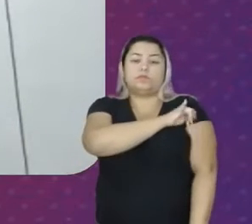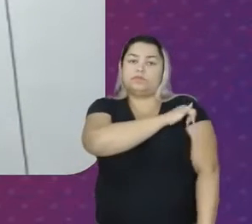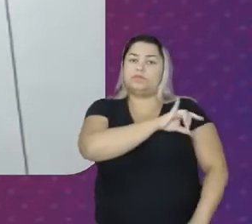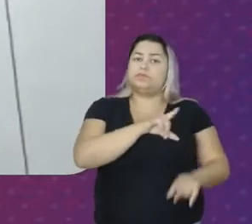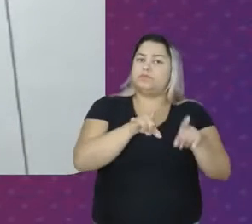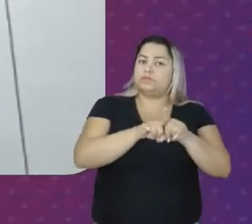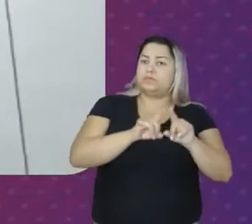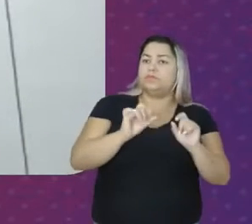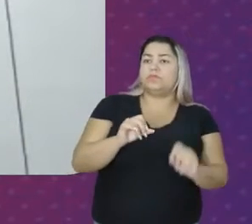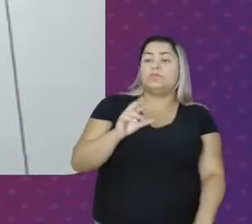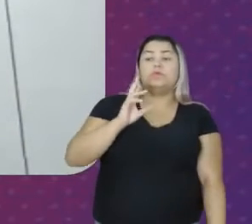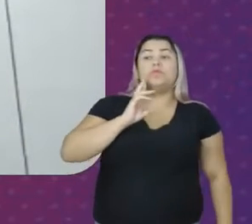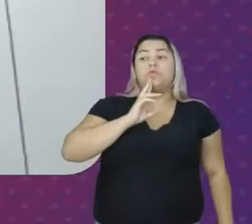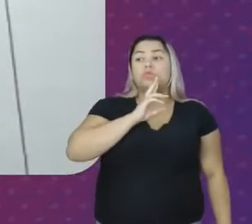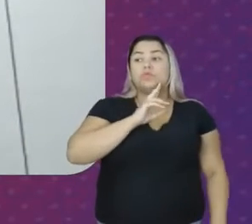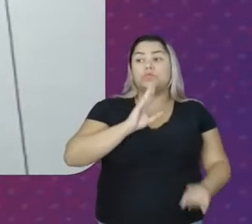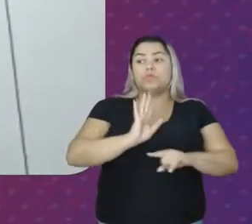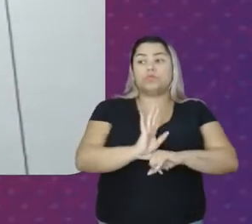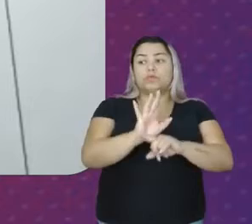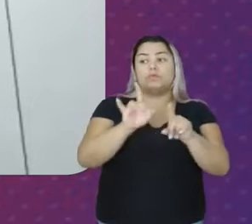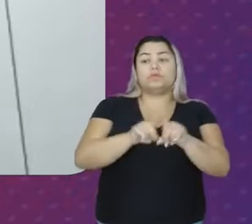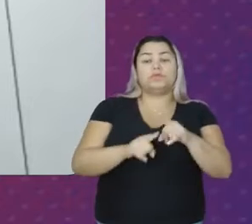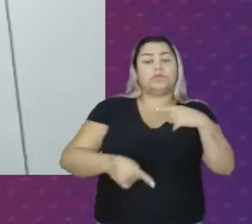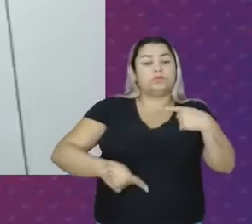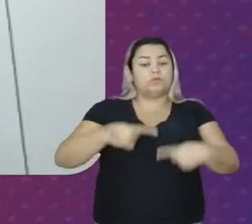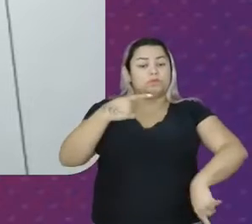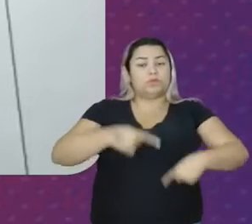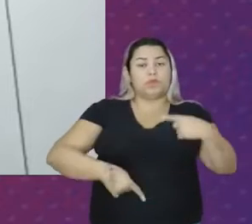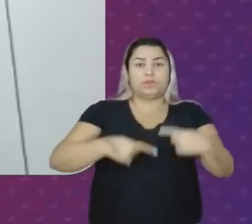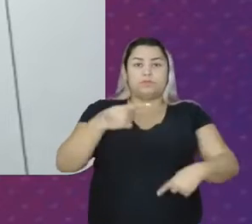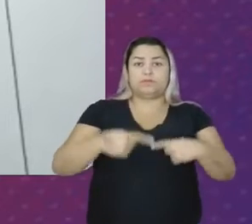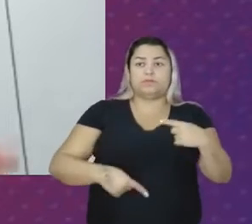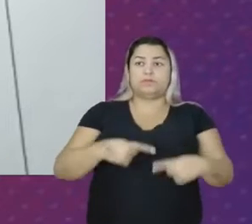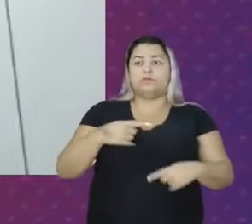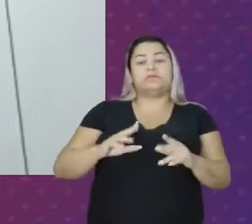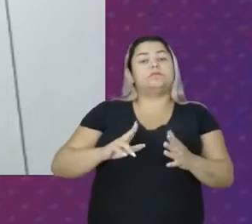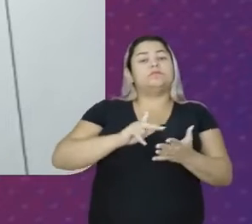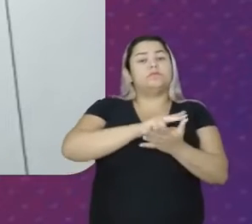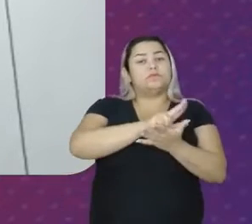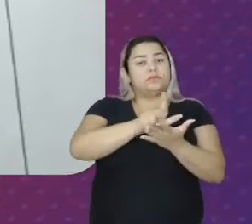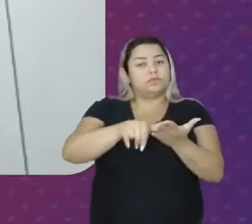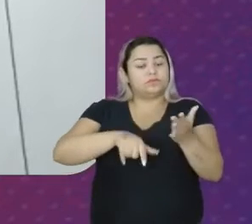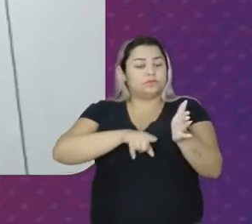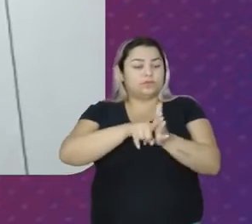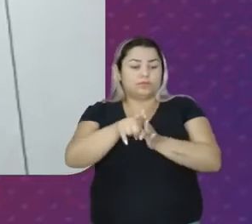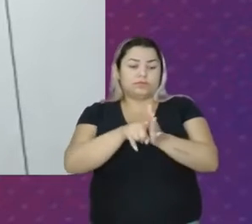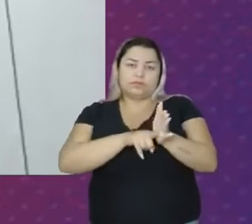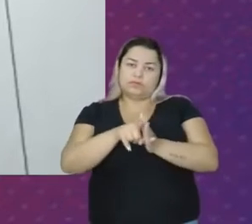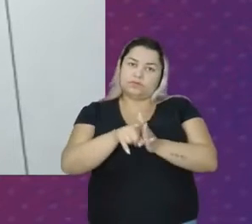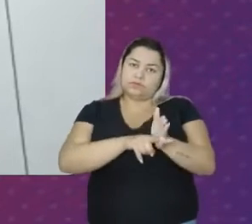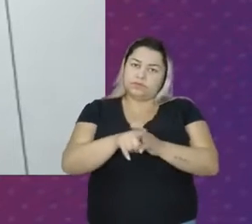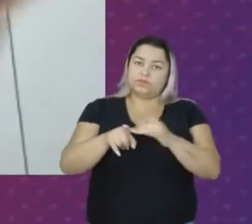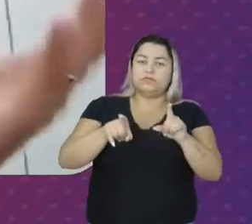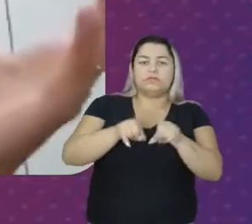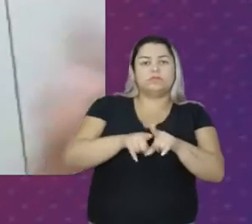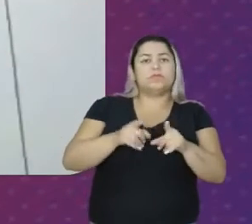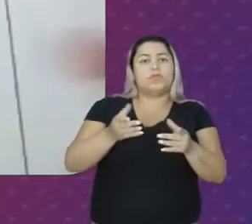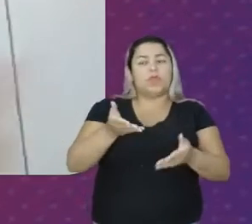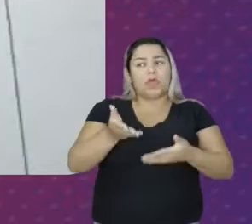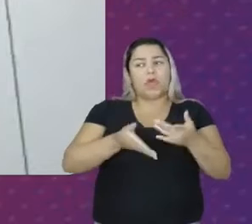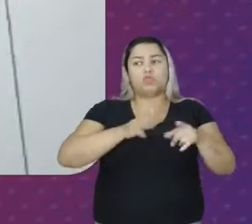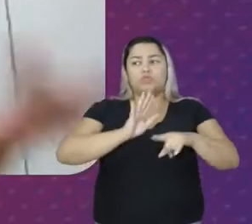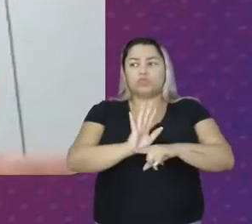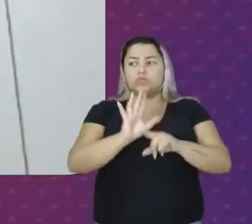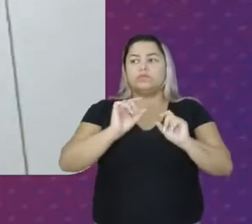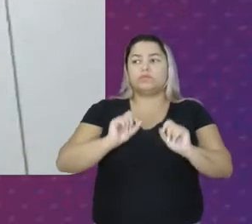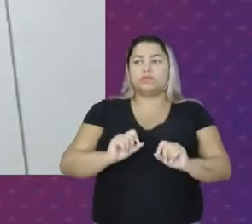veio lá de Rondônia para contribuir com o nosso debate, enfim, diversas pesquisadoras que trouxeram um pouco dessa perspectiva